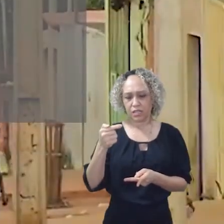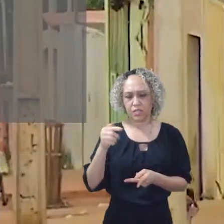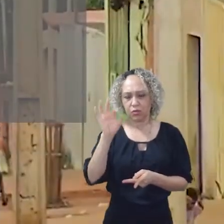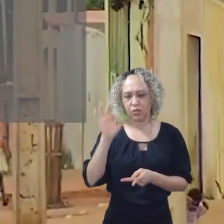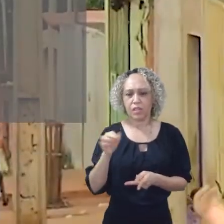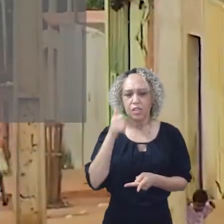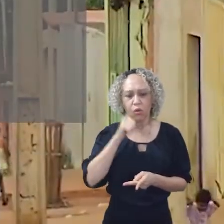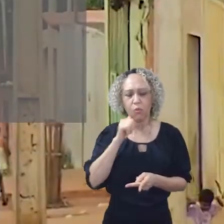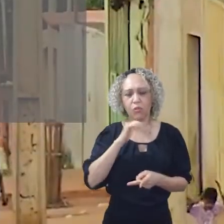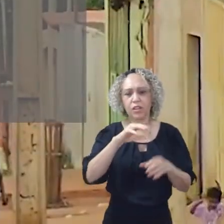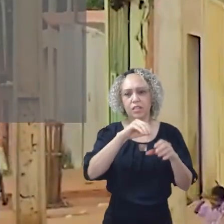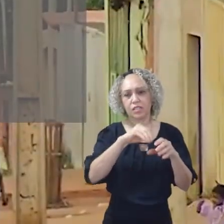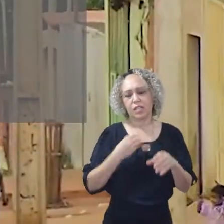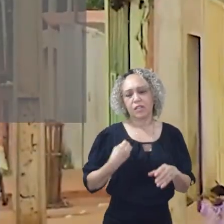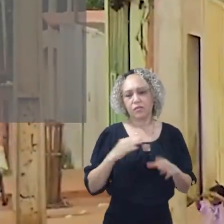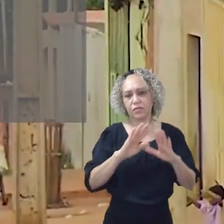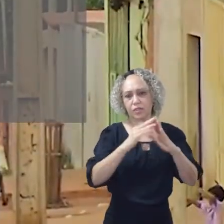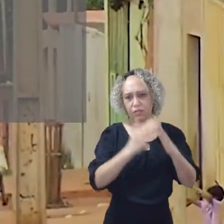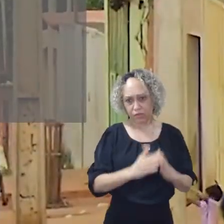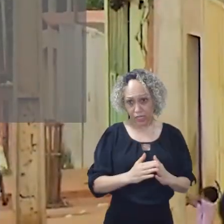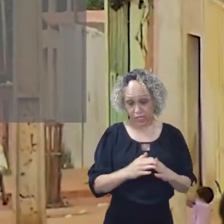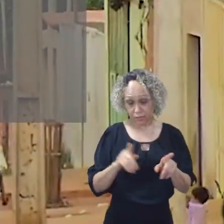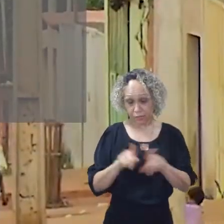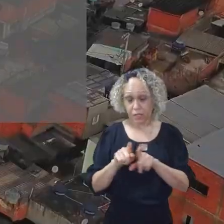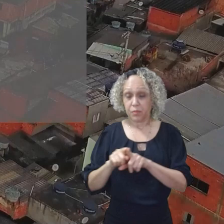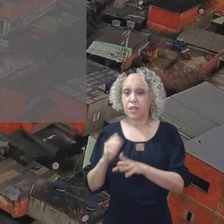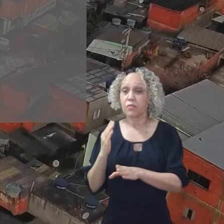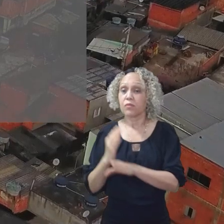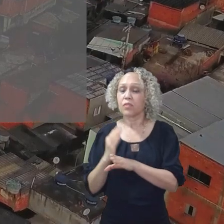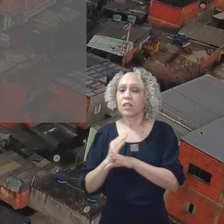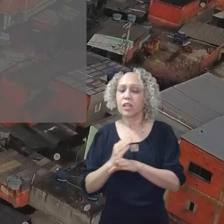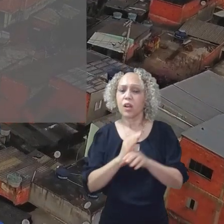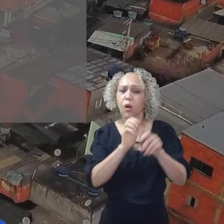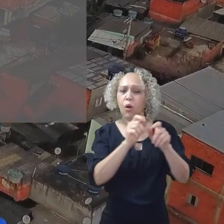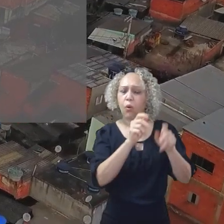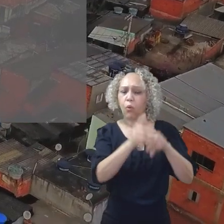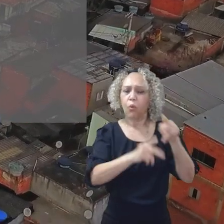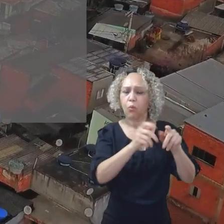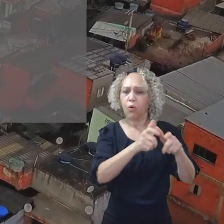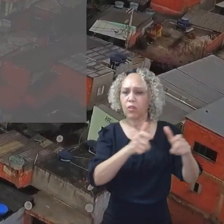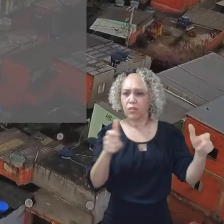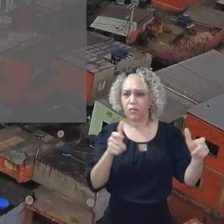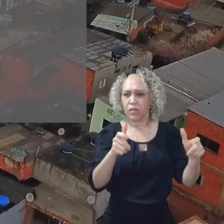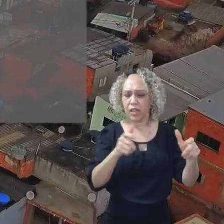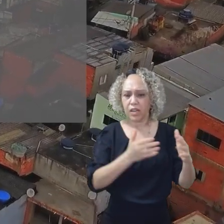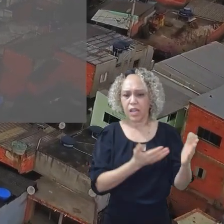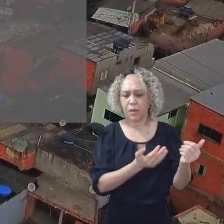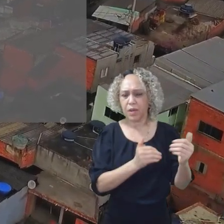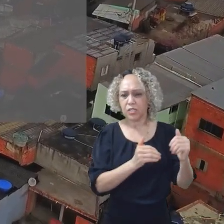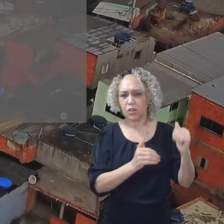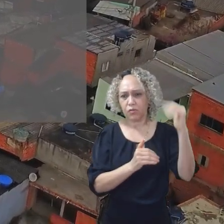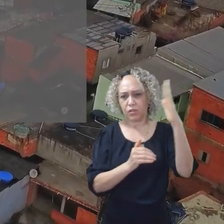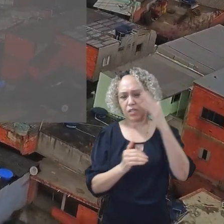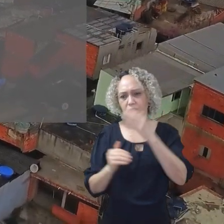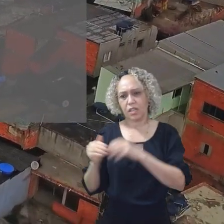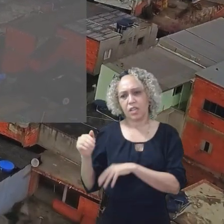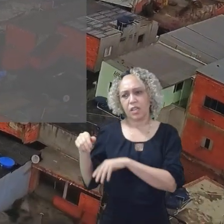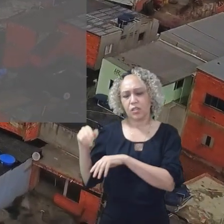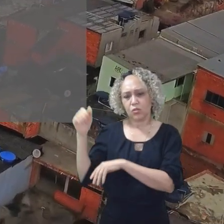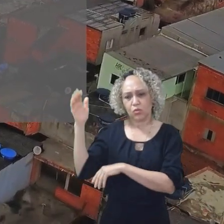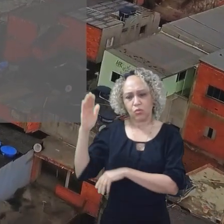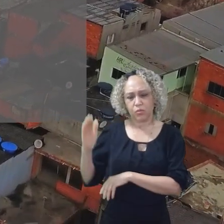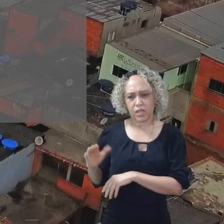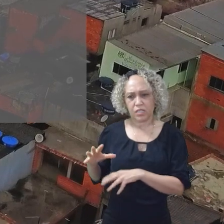51,7% são mulheres. Outro dado levantado é de que a população das favelas é mais jovem do que a do país como um